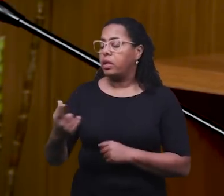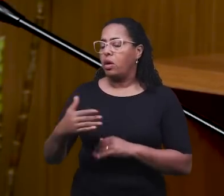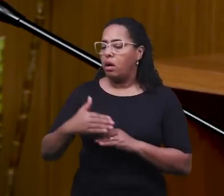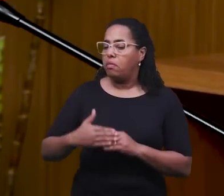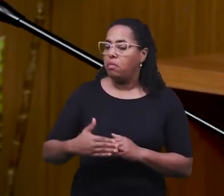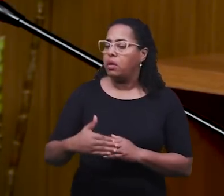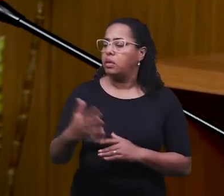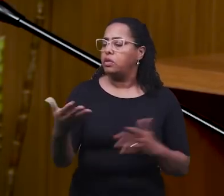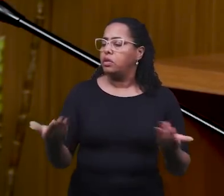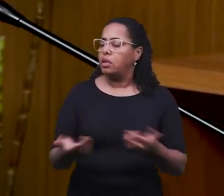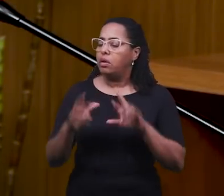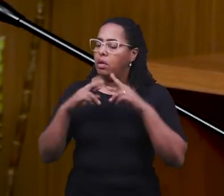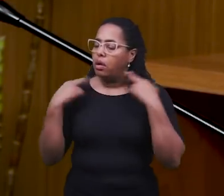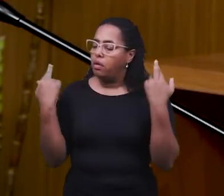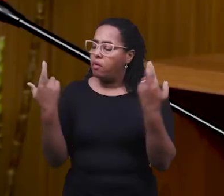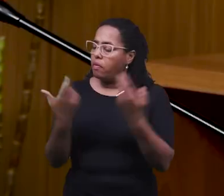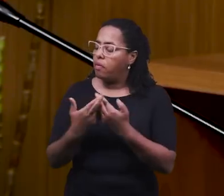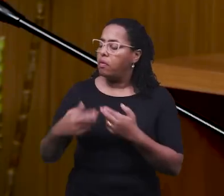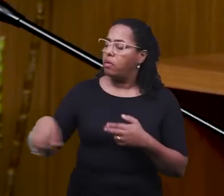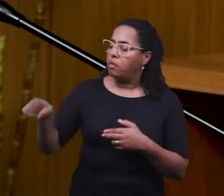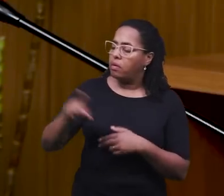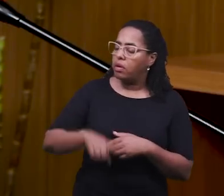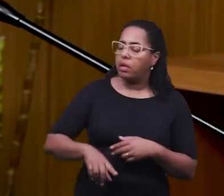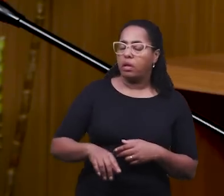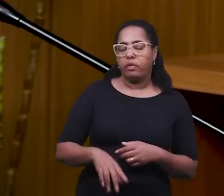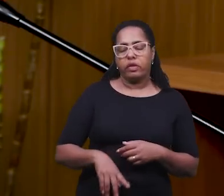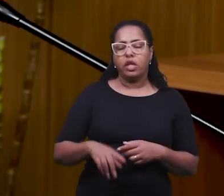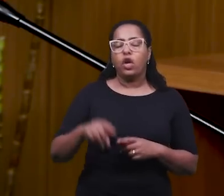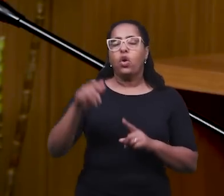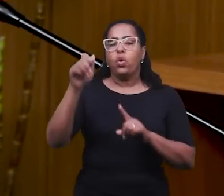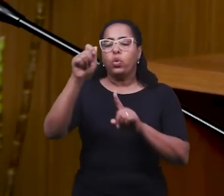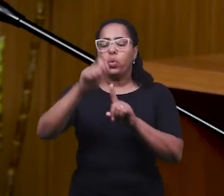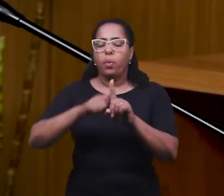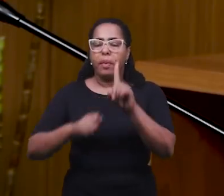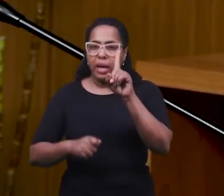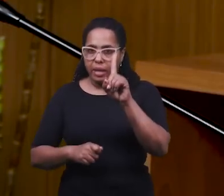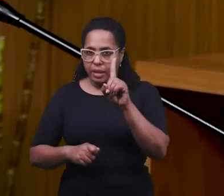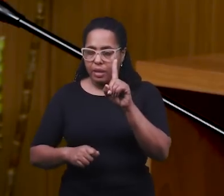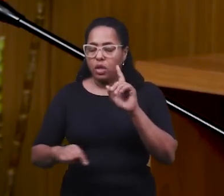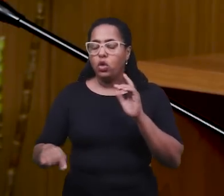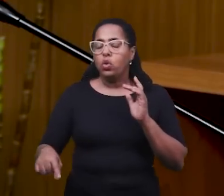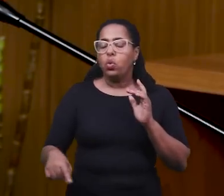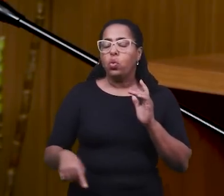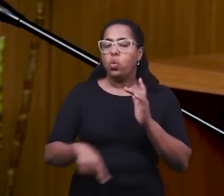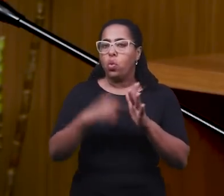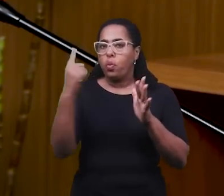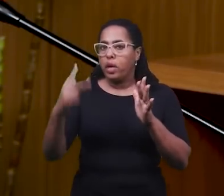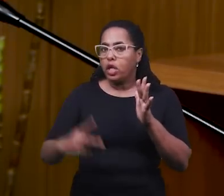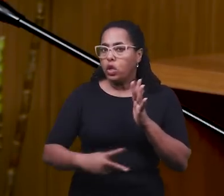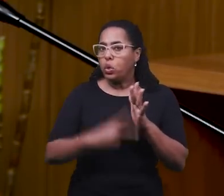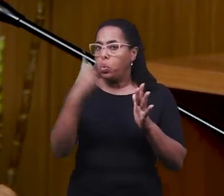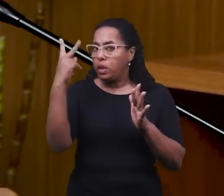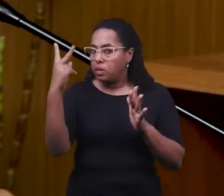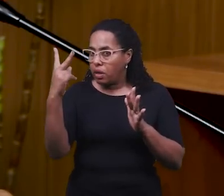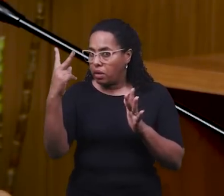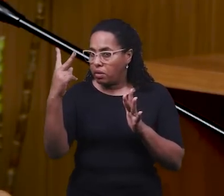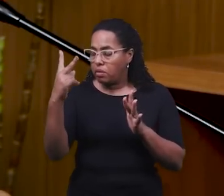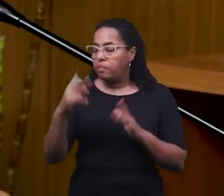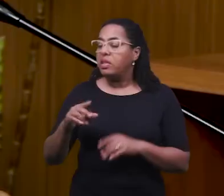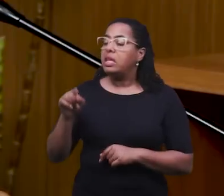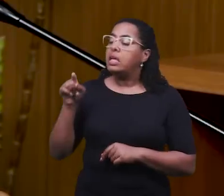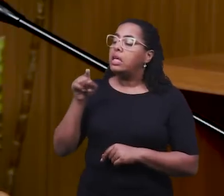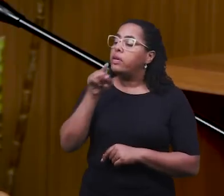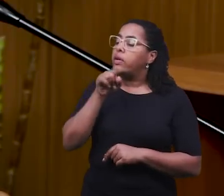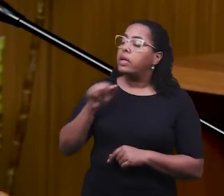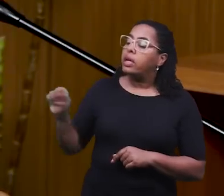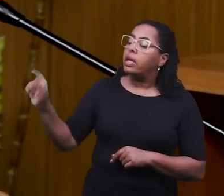de agora, eu vou reunir com vocês de 15 em 15 dias e cada um vai me dar um relatório do seu